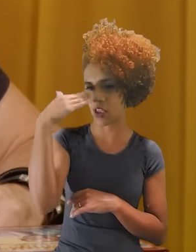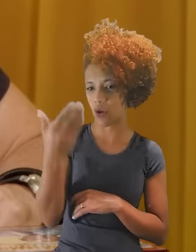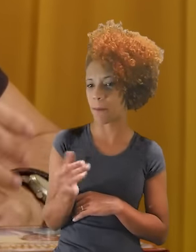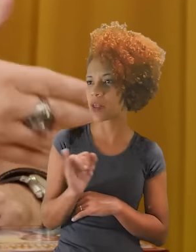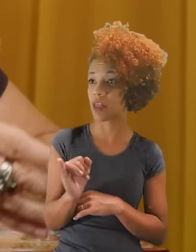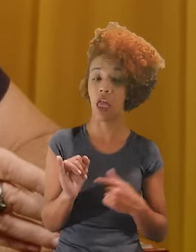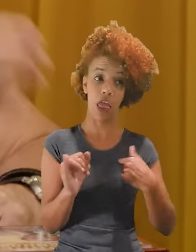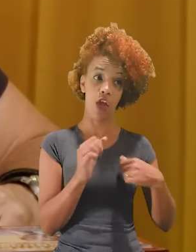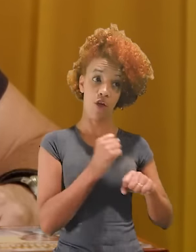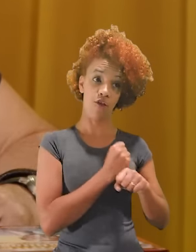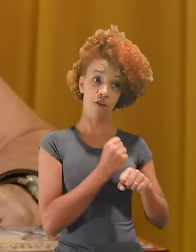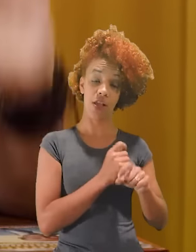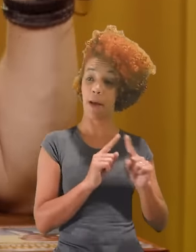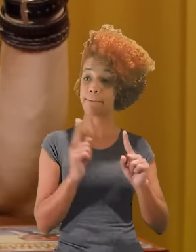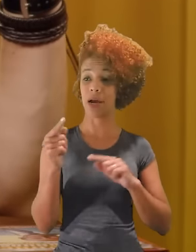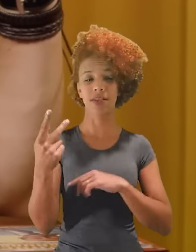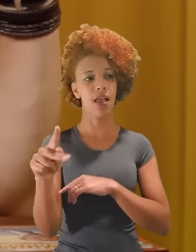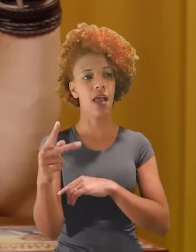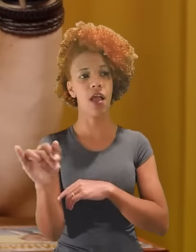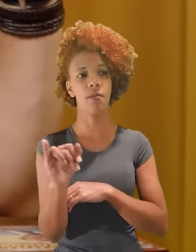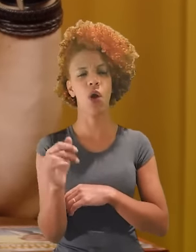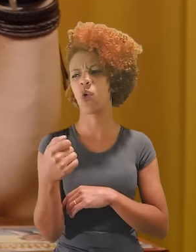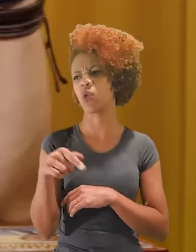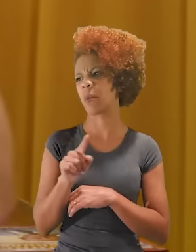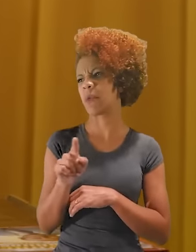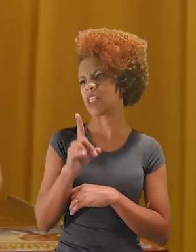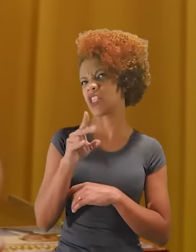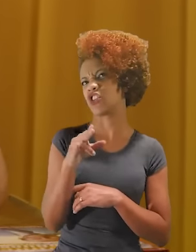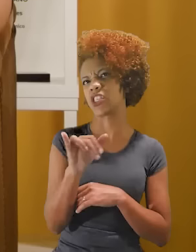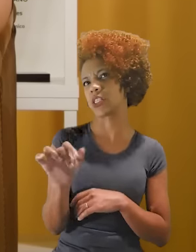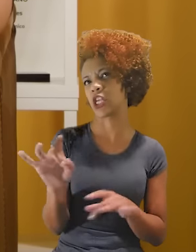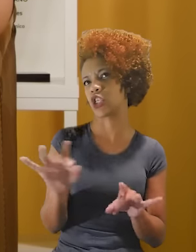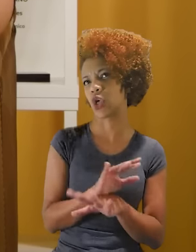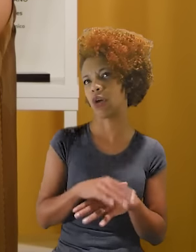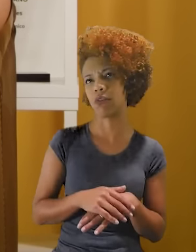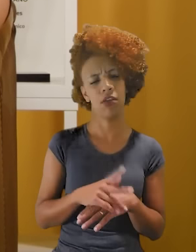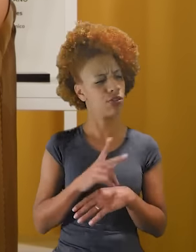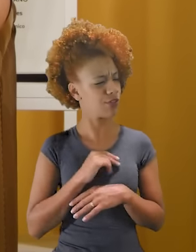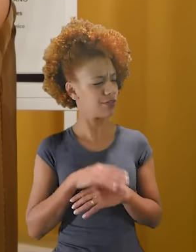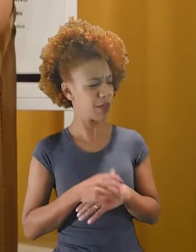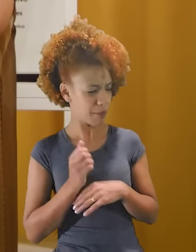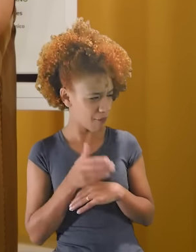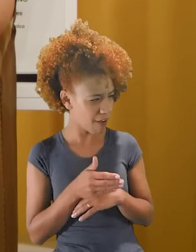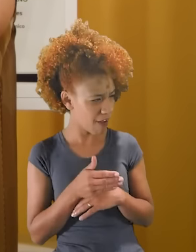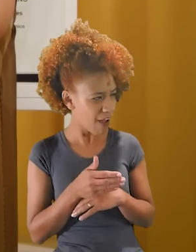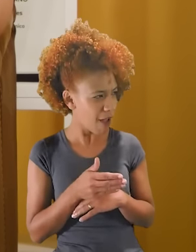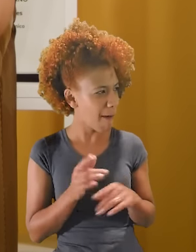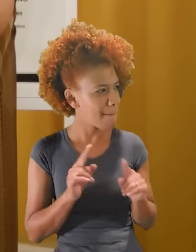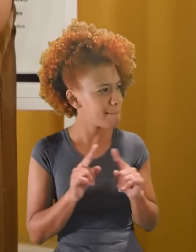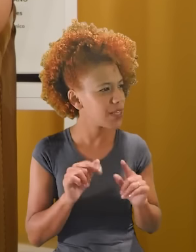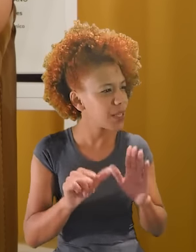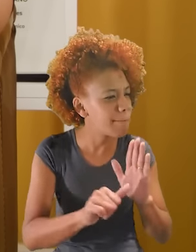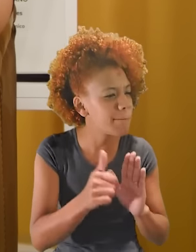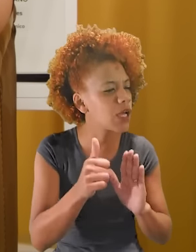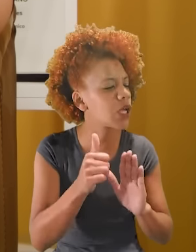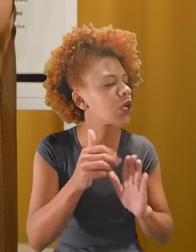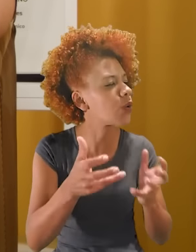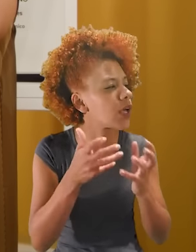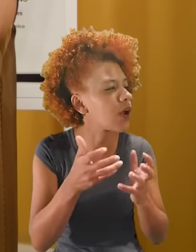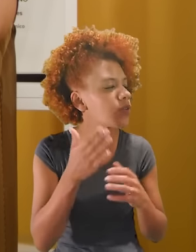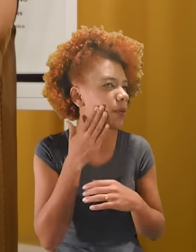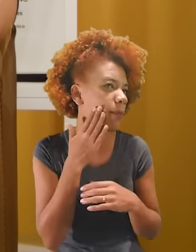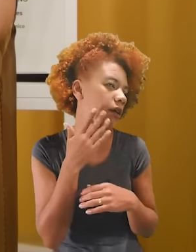ao irmão. Tipo, eu fiz, mas é pro meu irmão, não sou eu. Não precisa pôr o nome de Disney. Que cara, pica. É muito foda. Me conta agora. Cara, a primeira coisa que eu quero saber é que